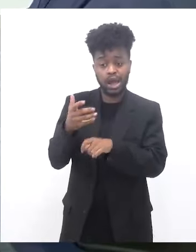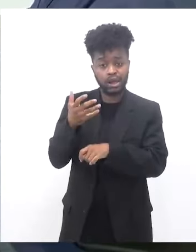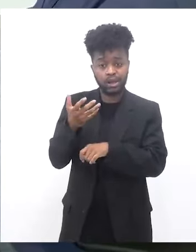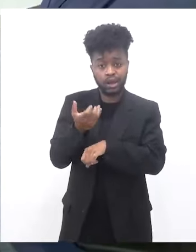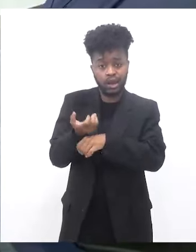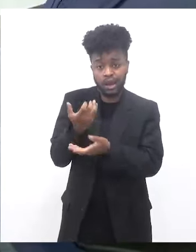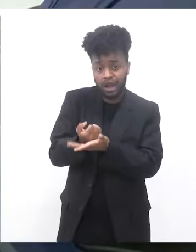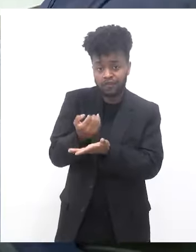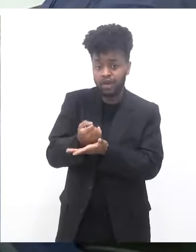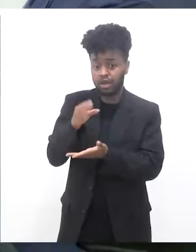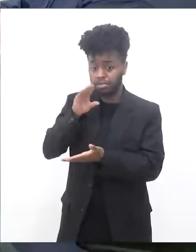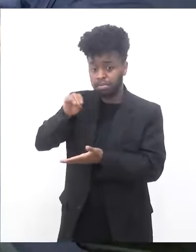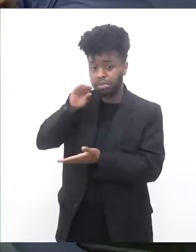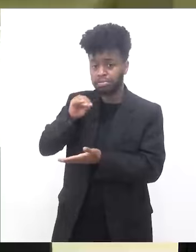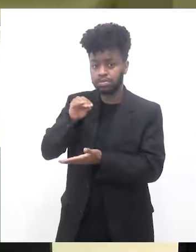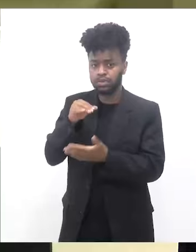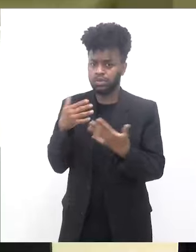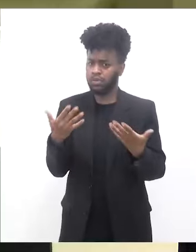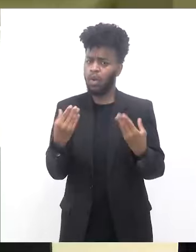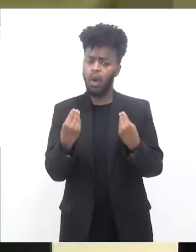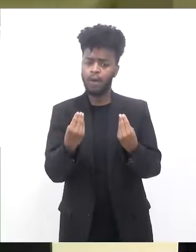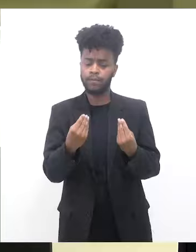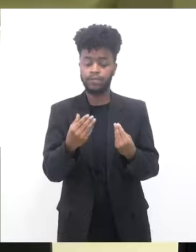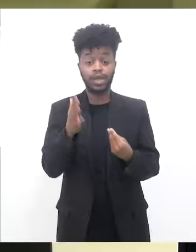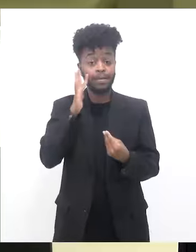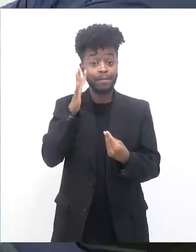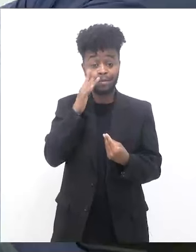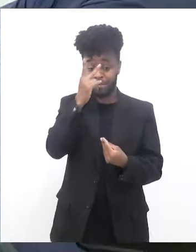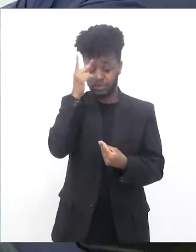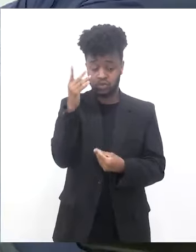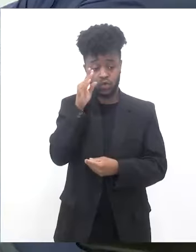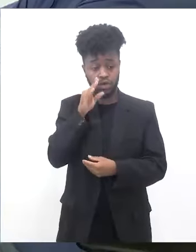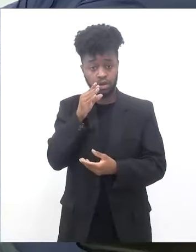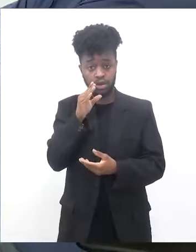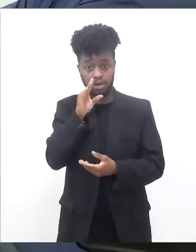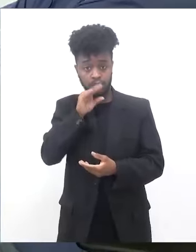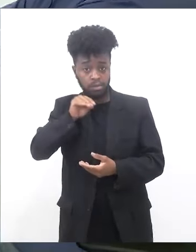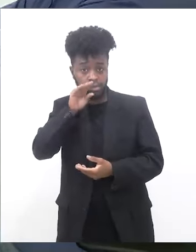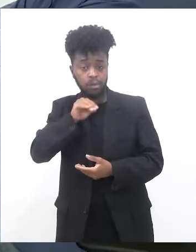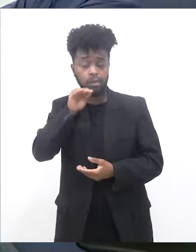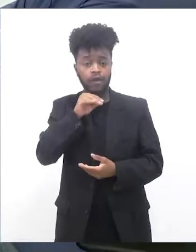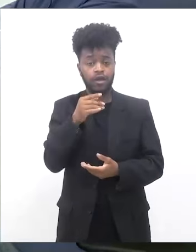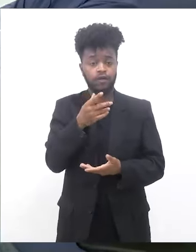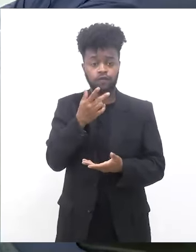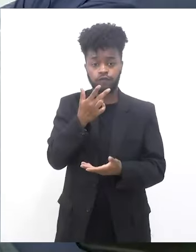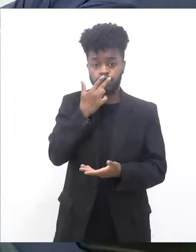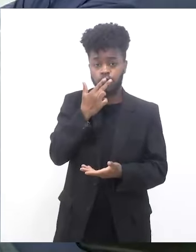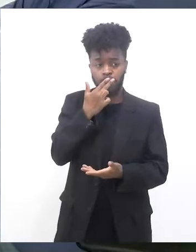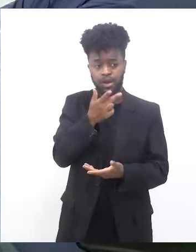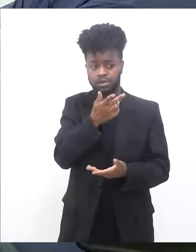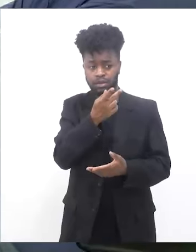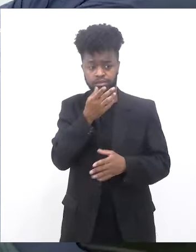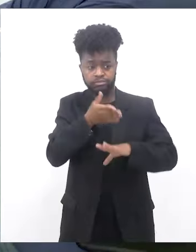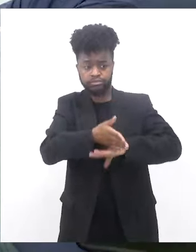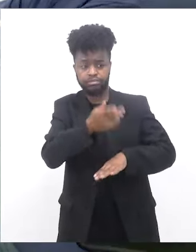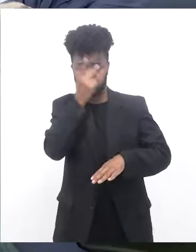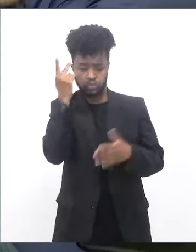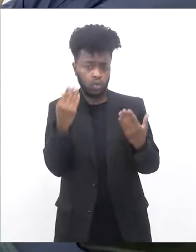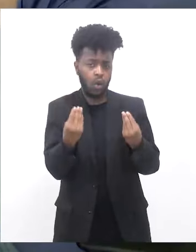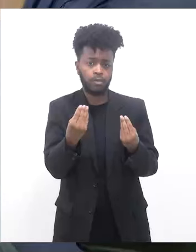dublagem. Dublagem também. Claro, imagina, o cara vai dublar, precisa dar voz, entra o cara fumando, ele é uma fumaça danada, entra com um